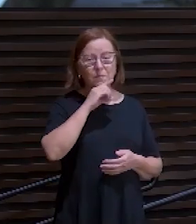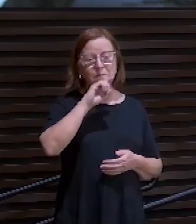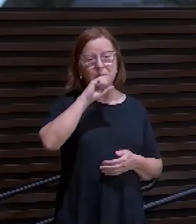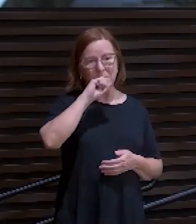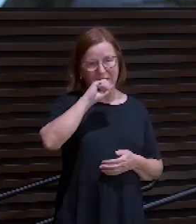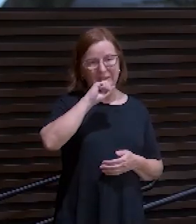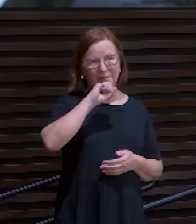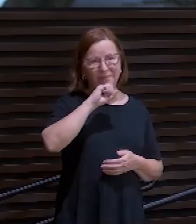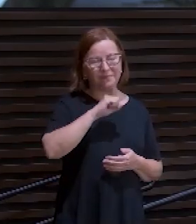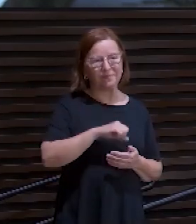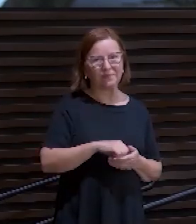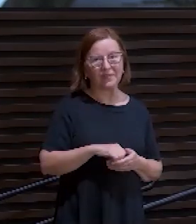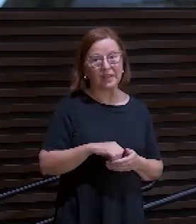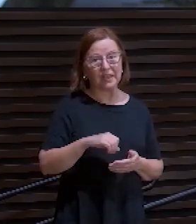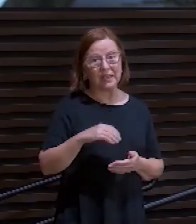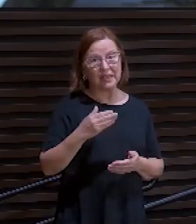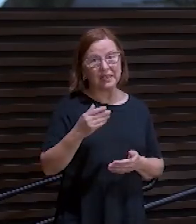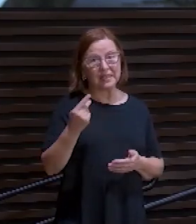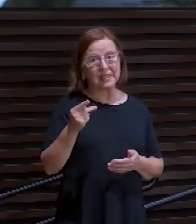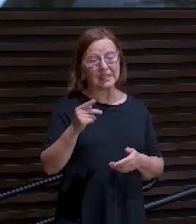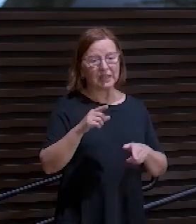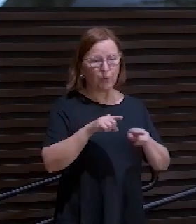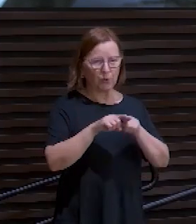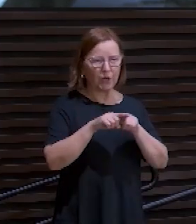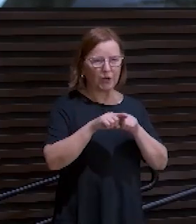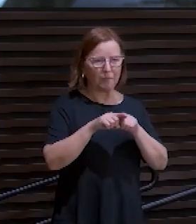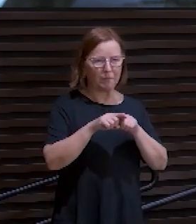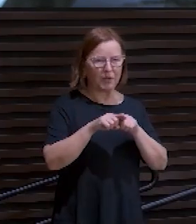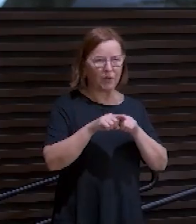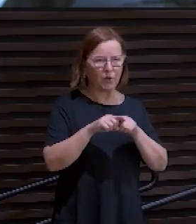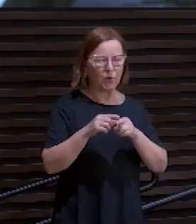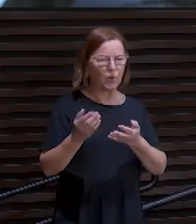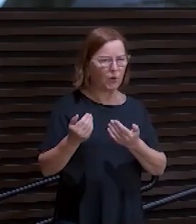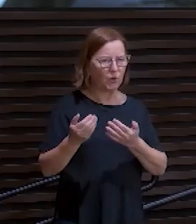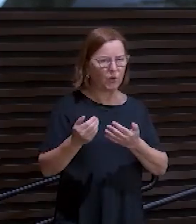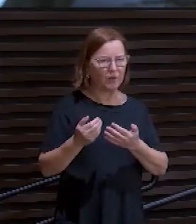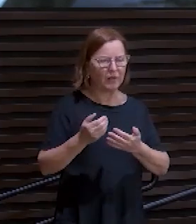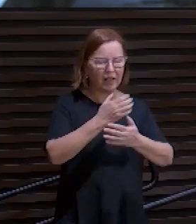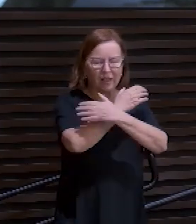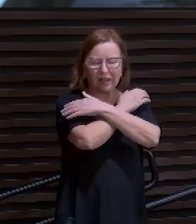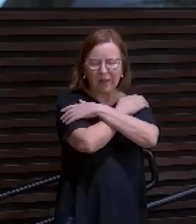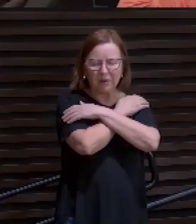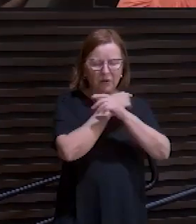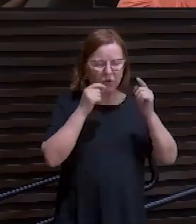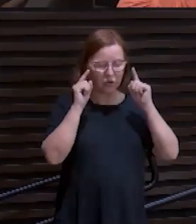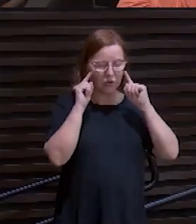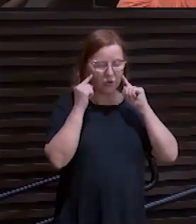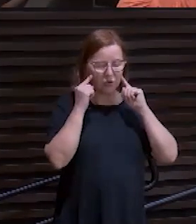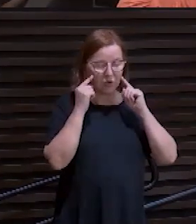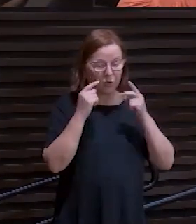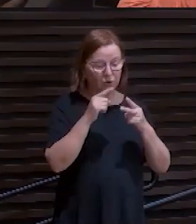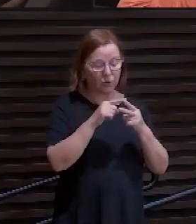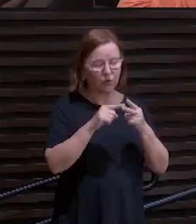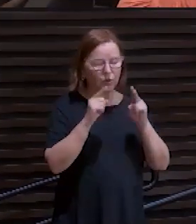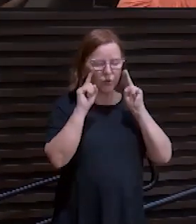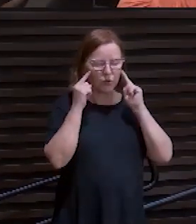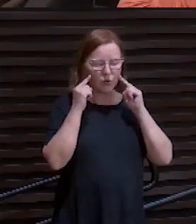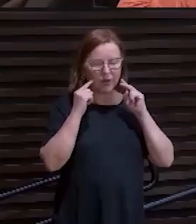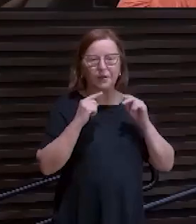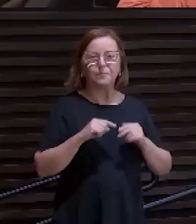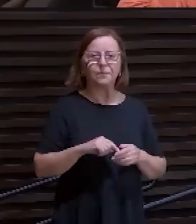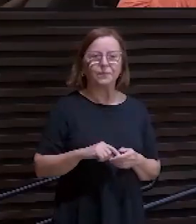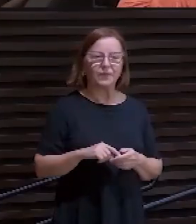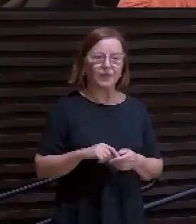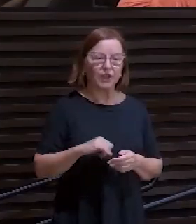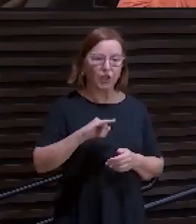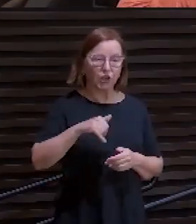irmão, chorou. E abraçado com ele, chorou também Benjamim. José beijou a todos os